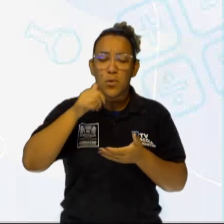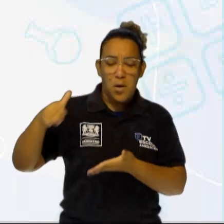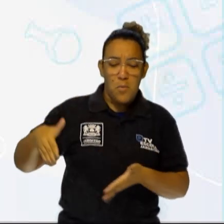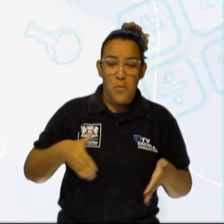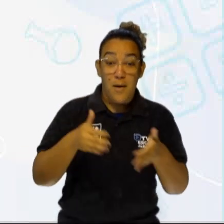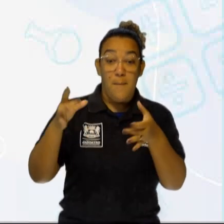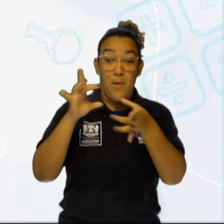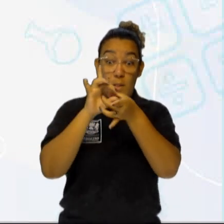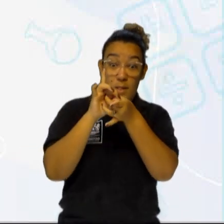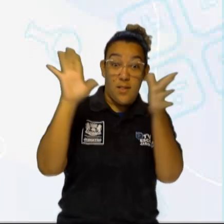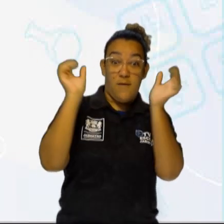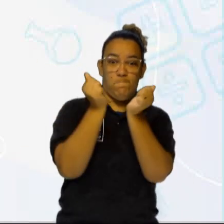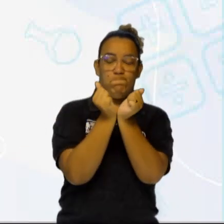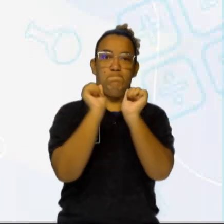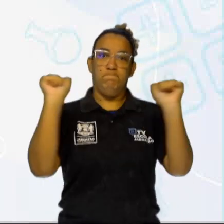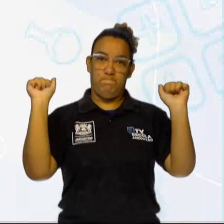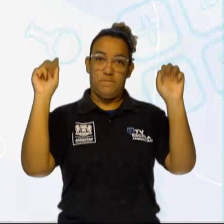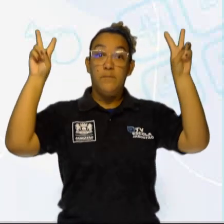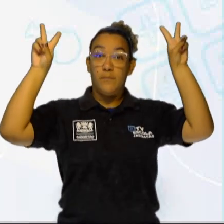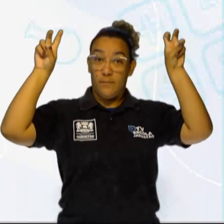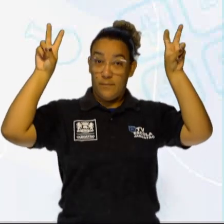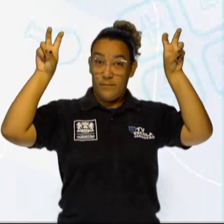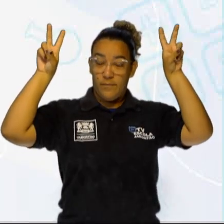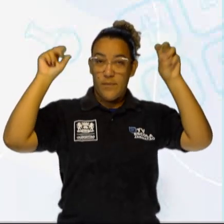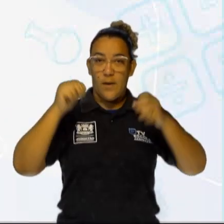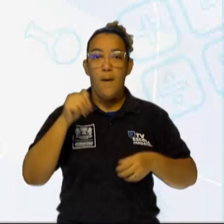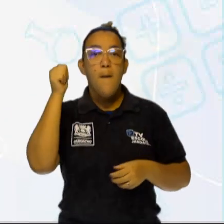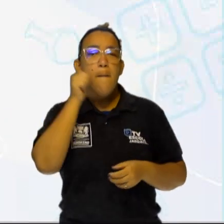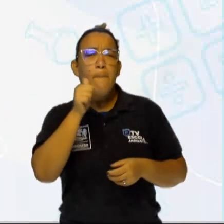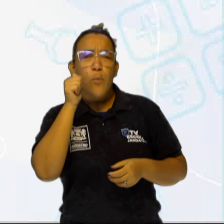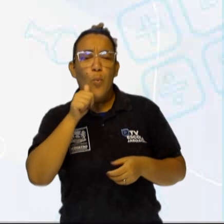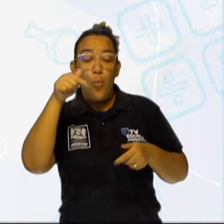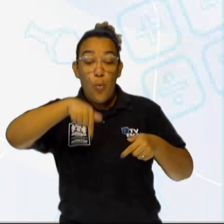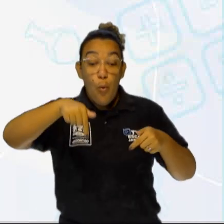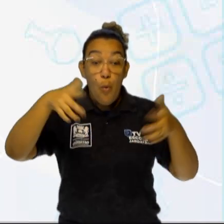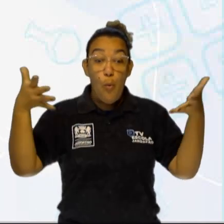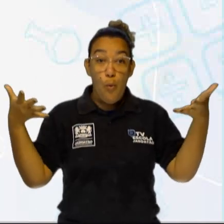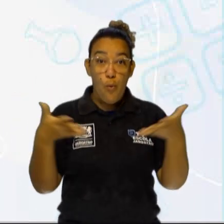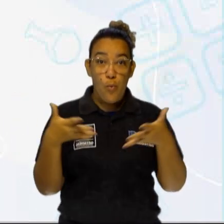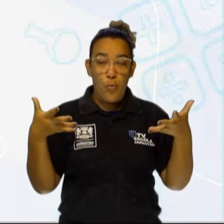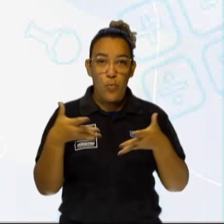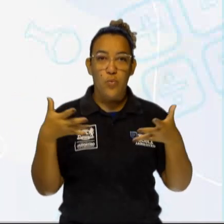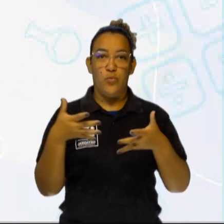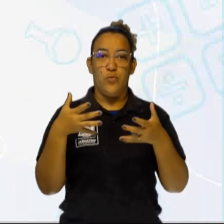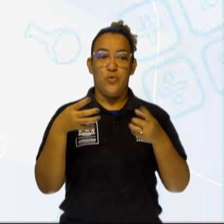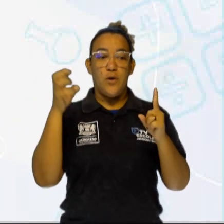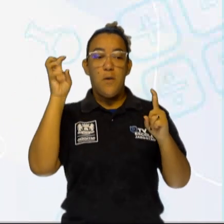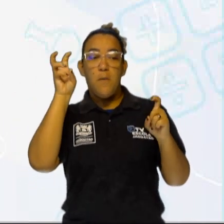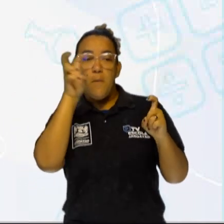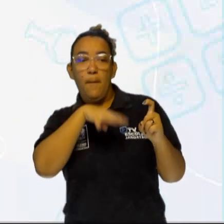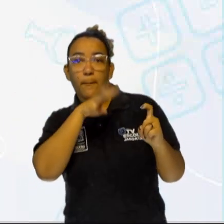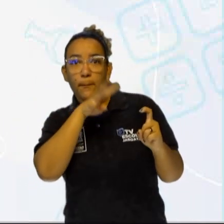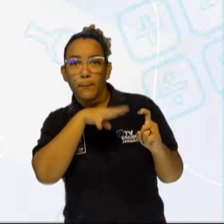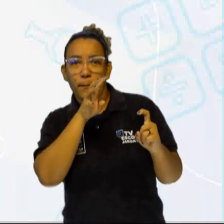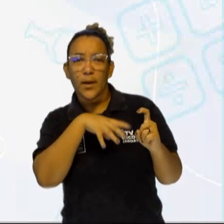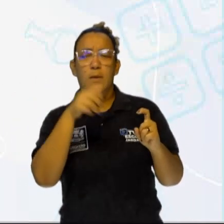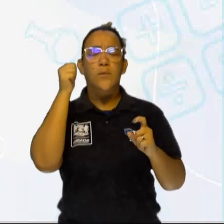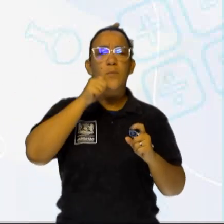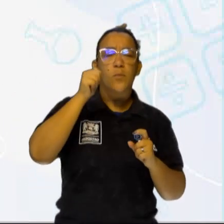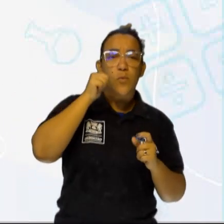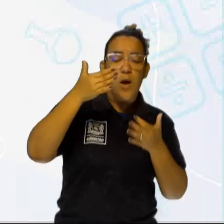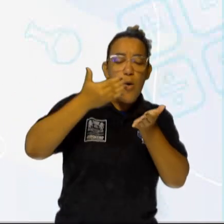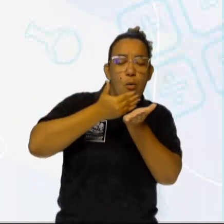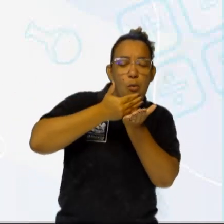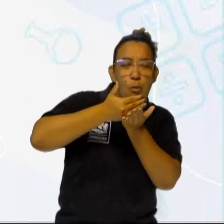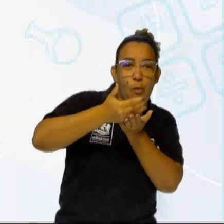libertação. Abre aspas, as mulheres de hoje estão destronando o mito da feminilidade, começam a